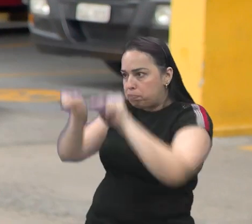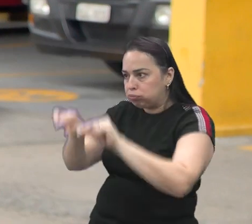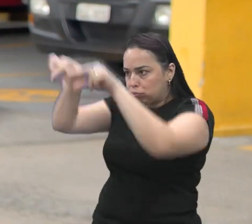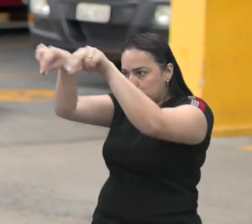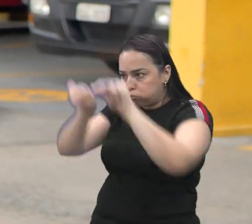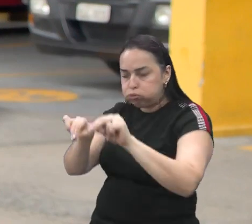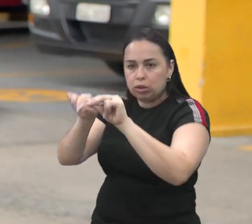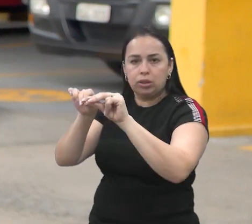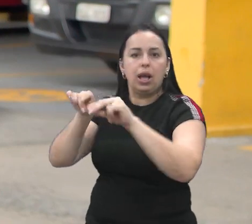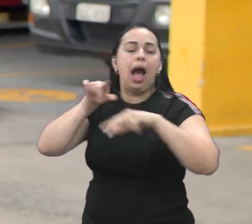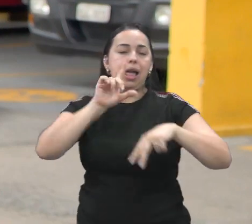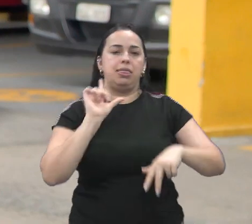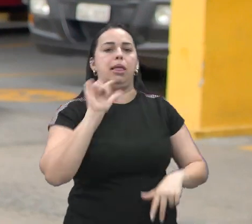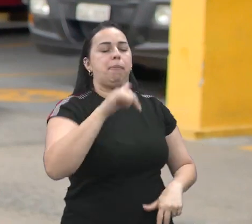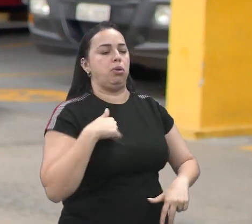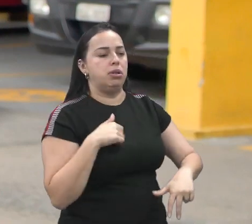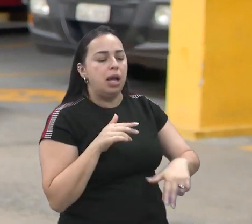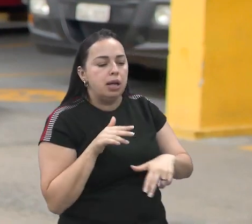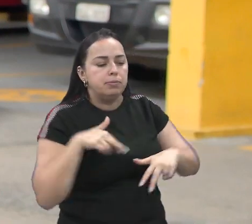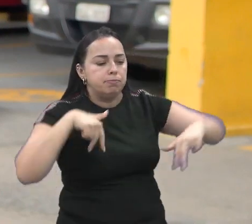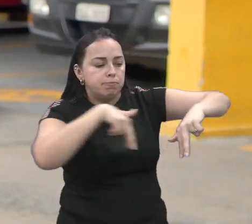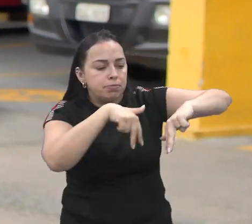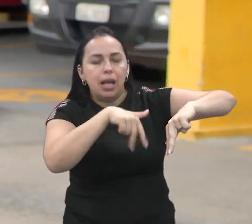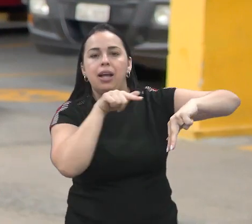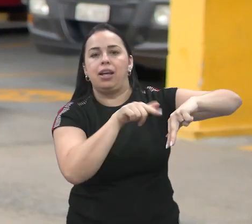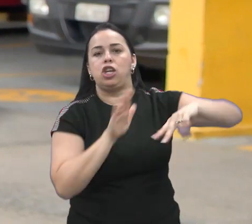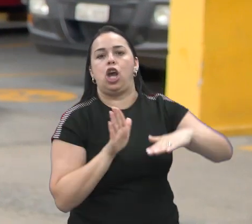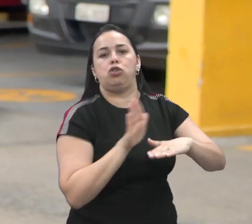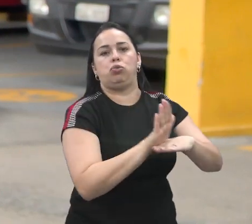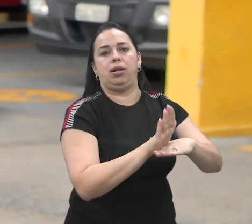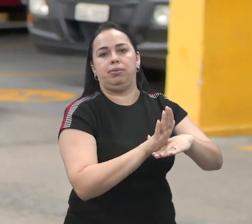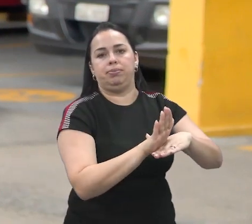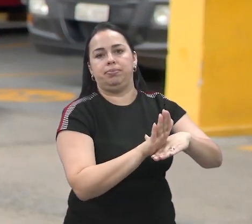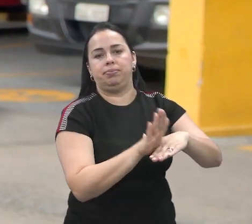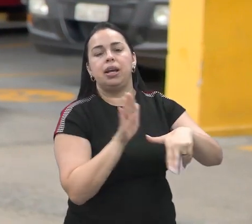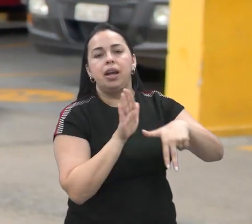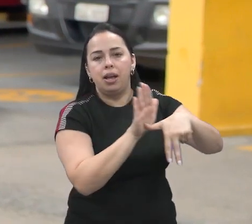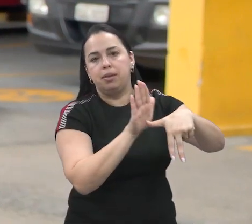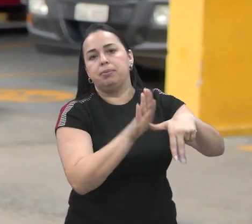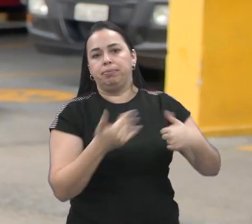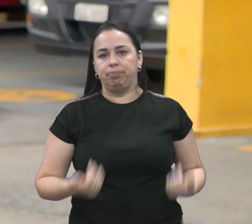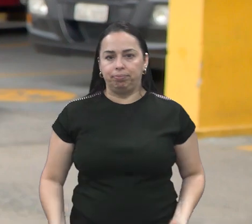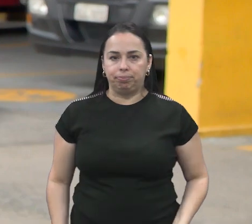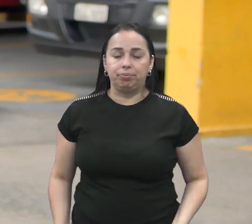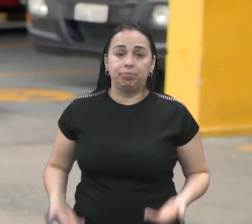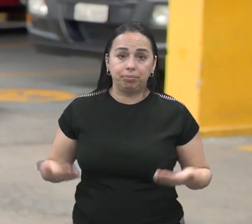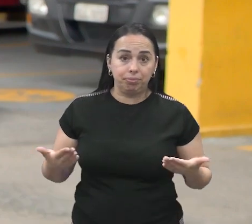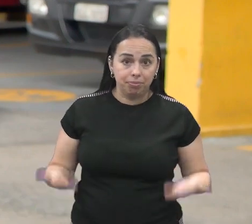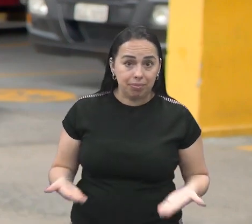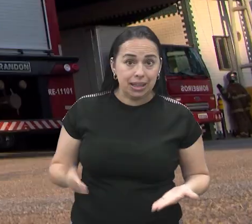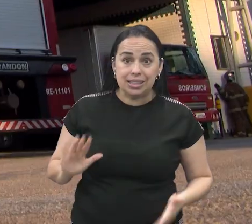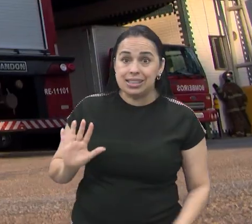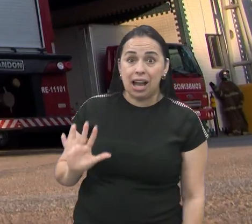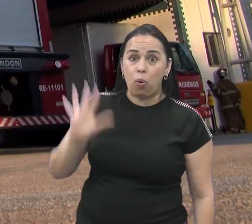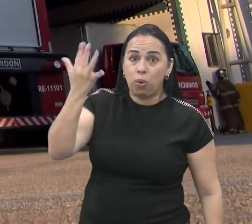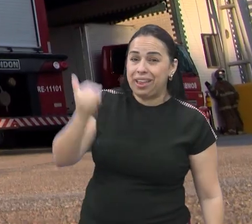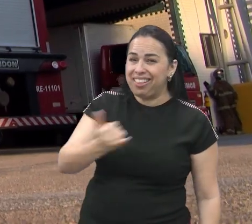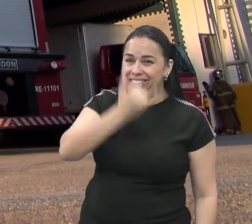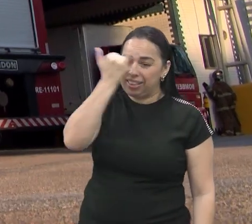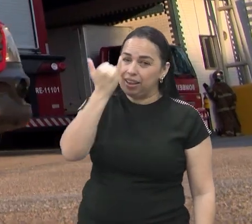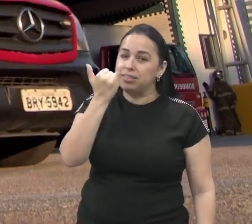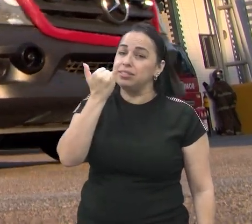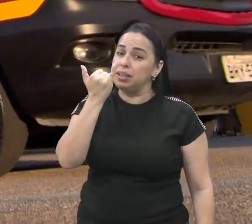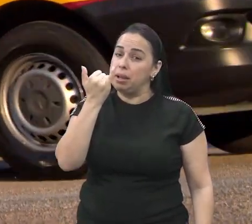o disjuntor, para aí sim, de uma forma segura, você se aproximar dessa pessoa e prestar o auxílio desejado ali no momento. E quando o